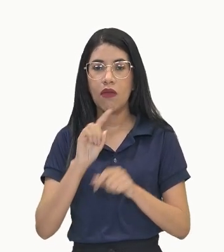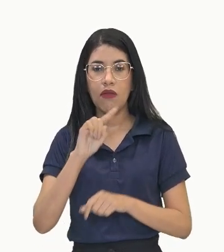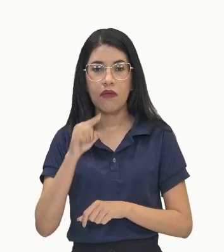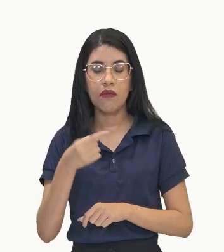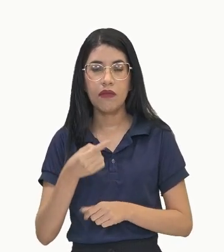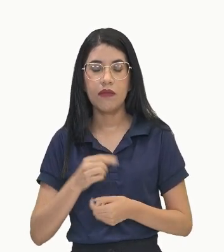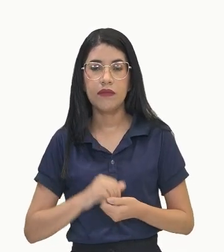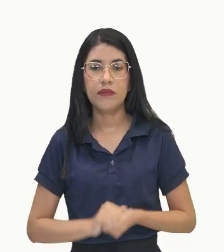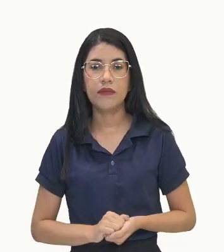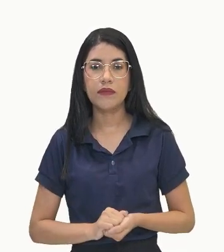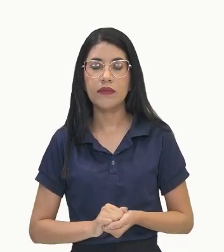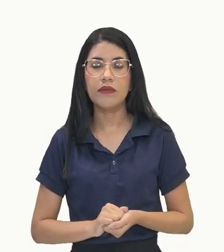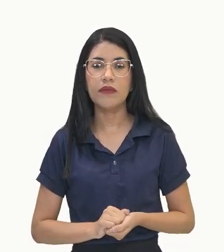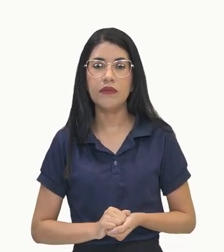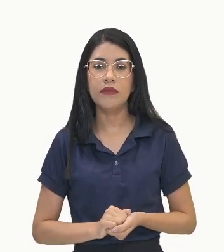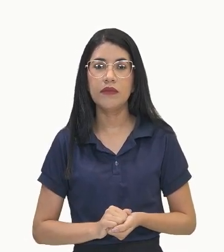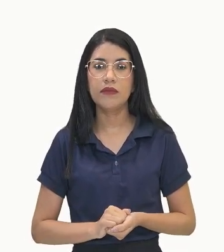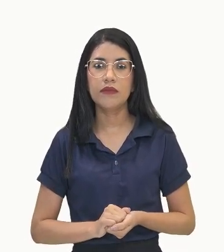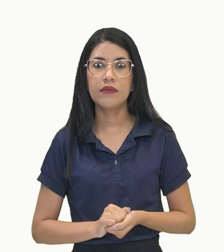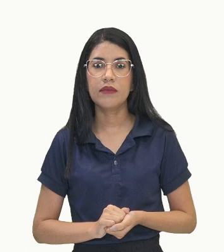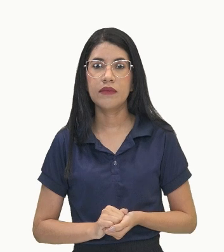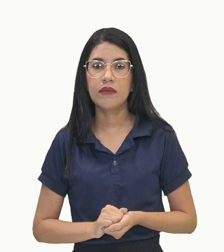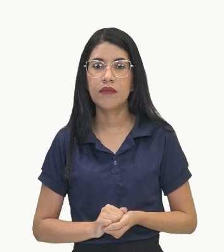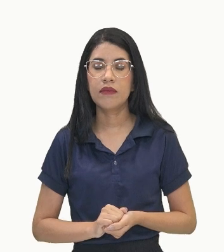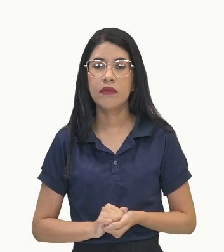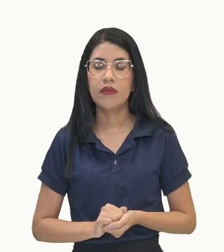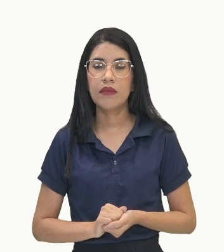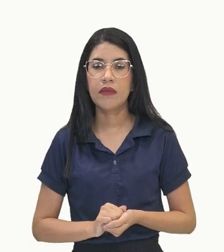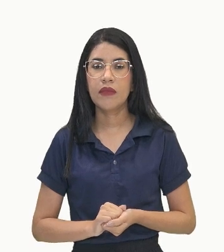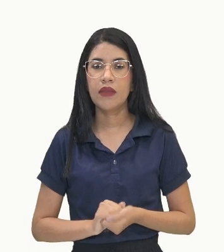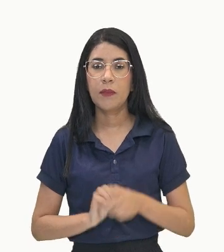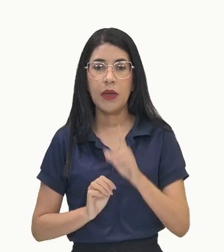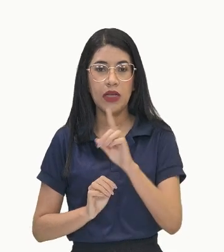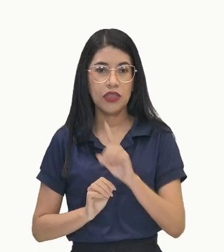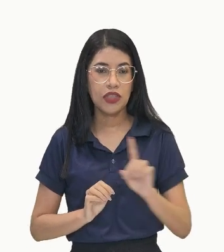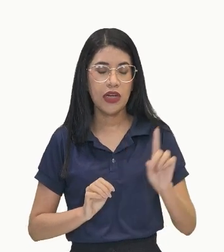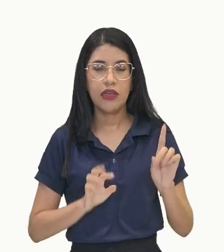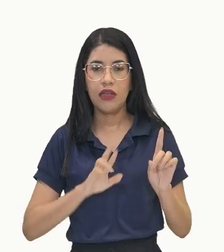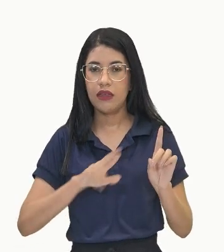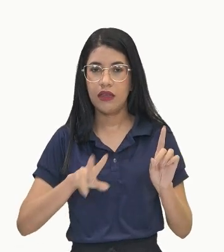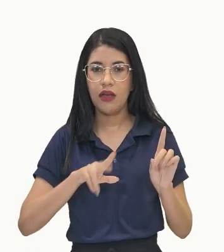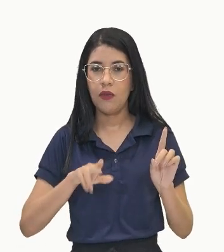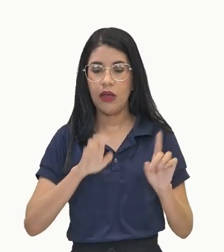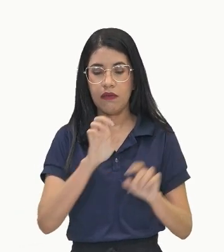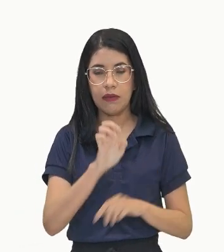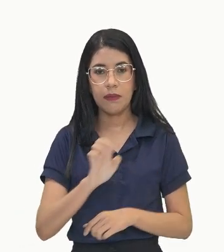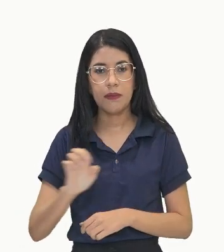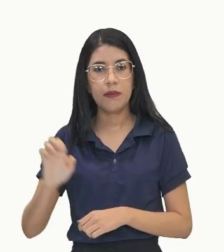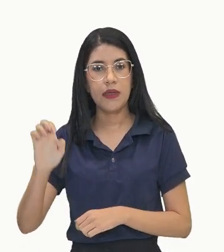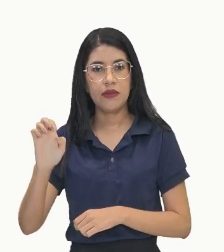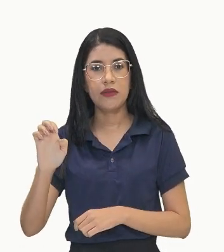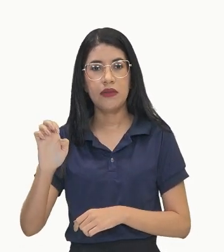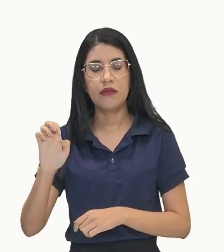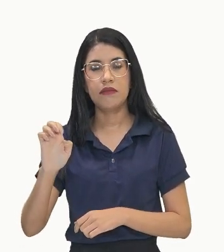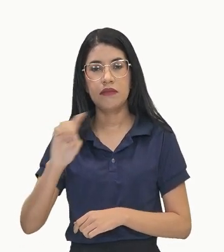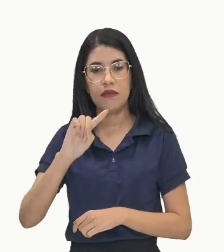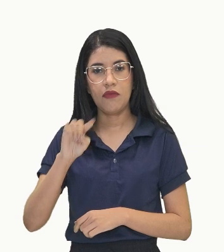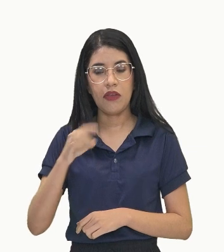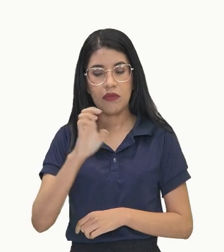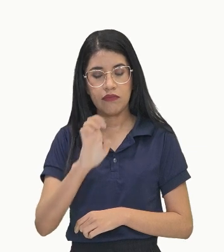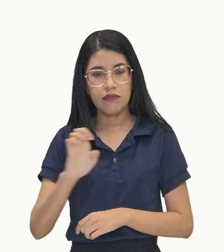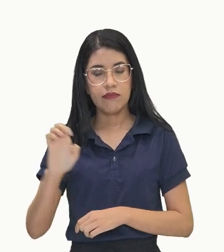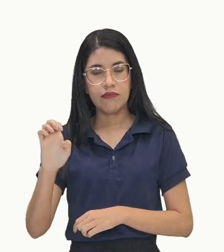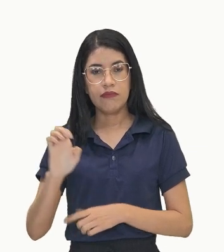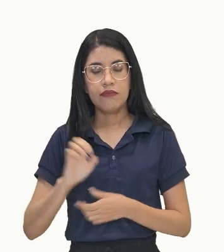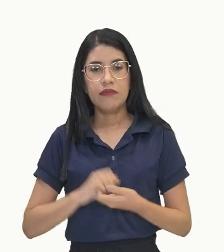10, essa vírgula, ela não anda para a direita, ela anda para a esquerda. Então,